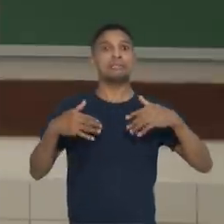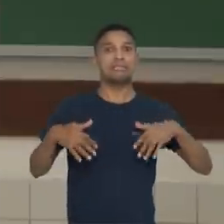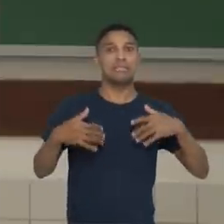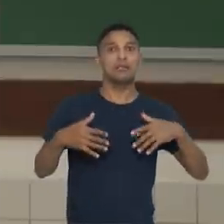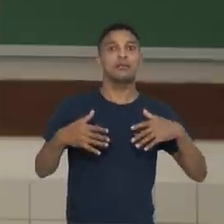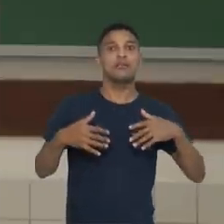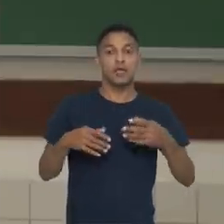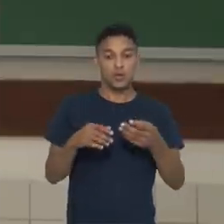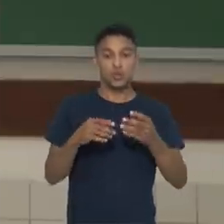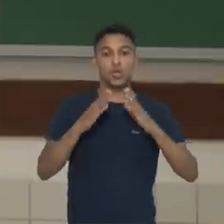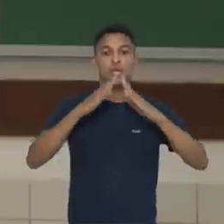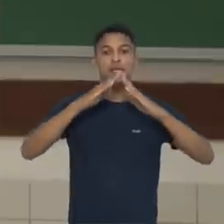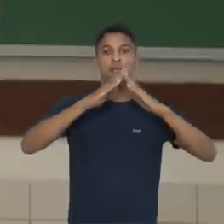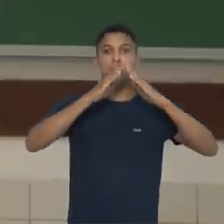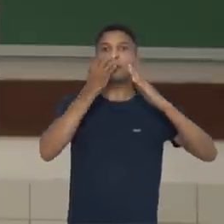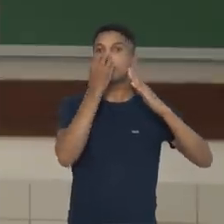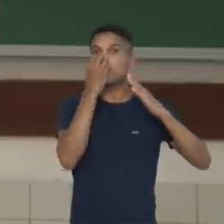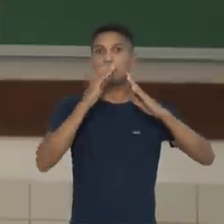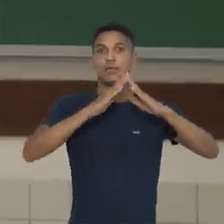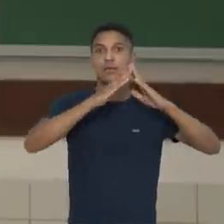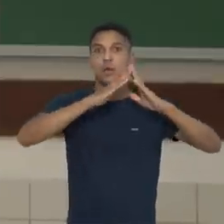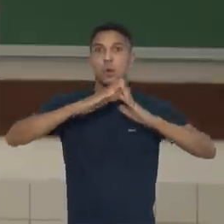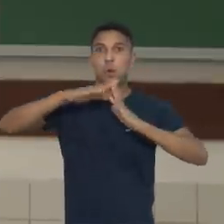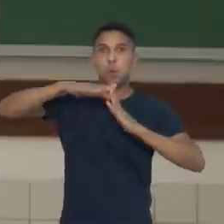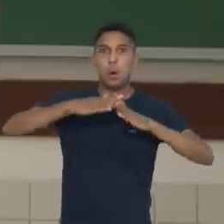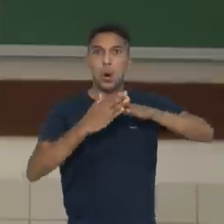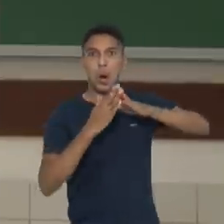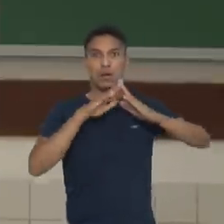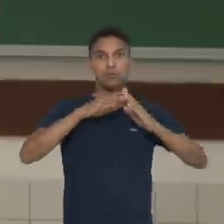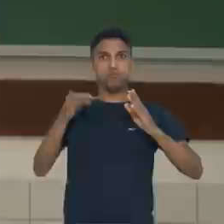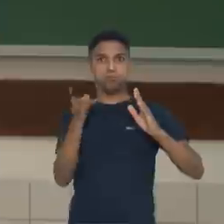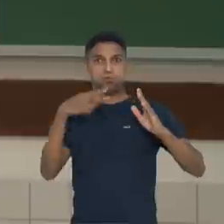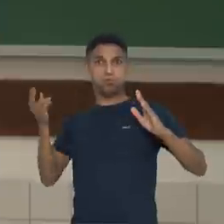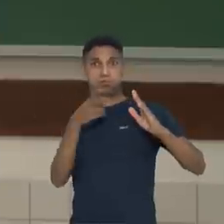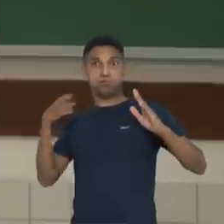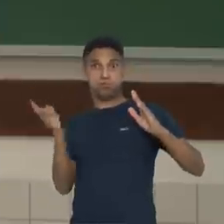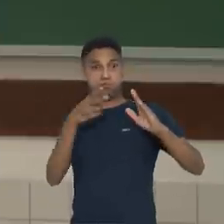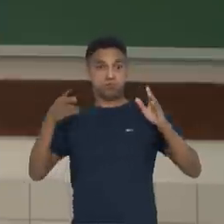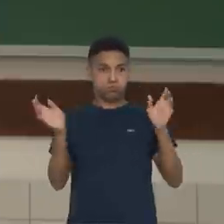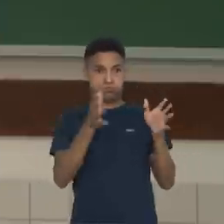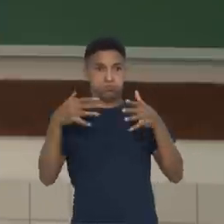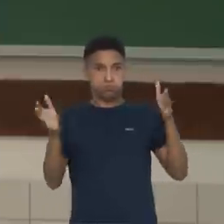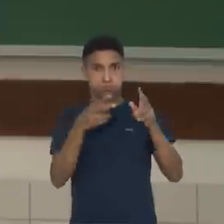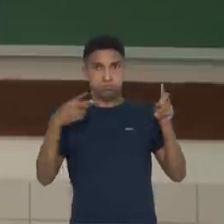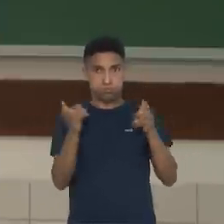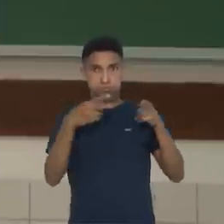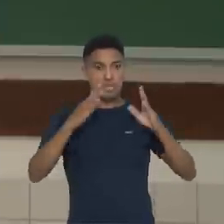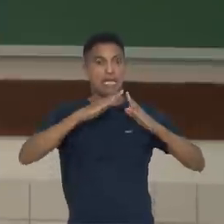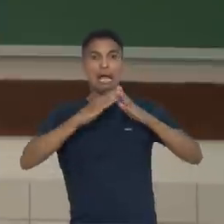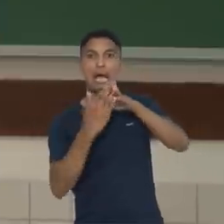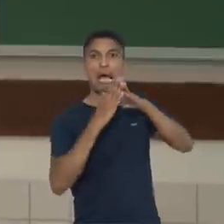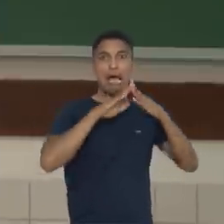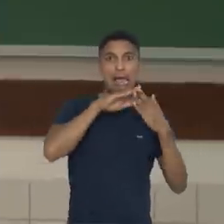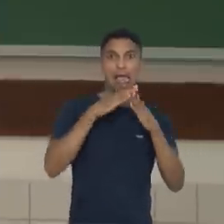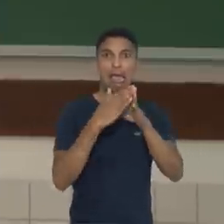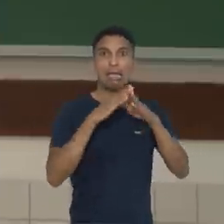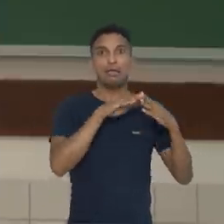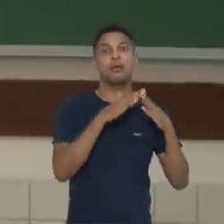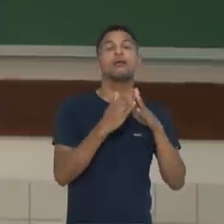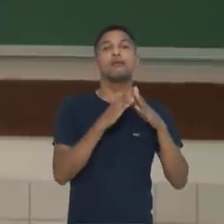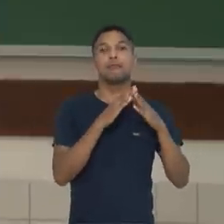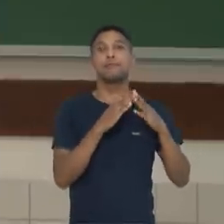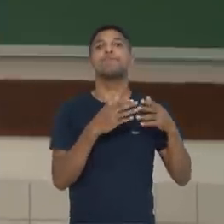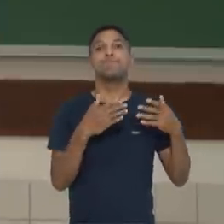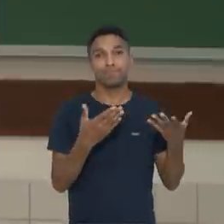um vendaval veio e levou tudo. E assim eles vão sempre se reinventando e continuando, passando de geração